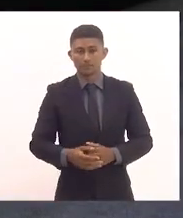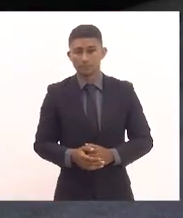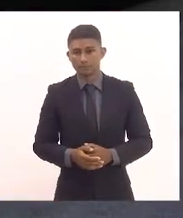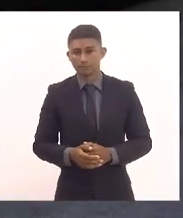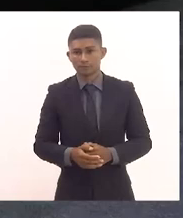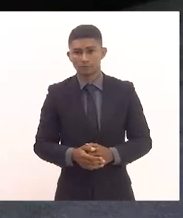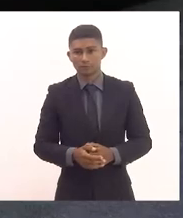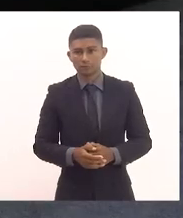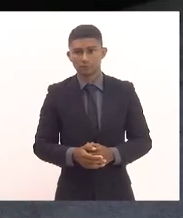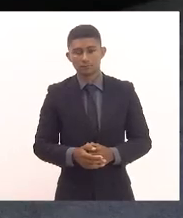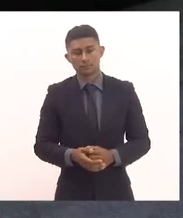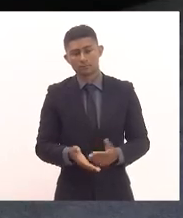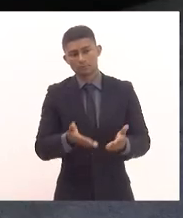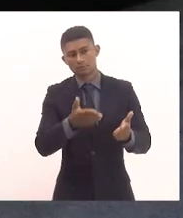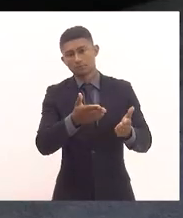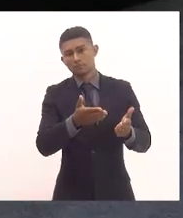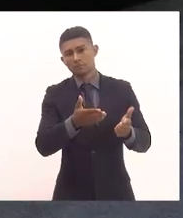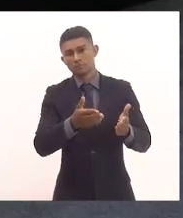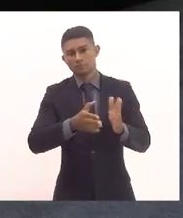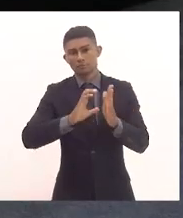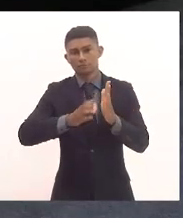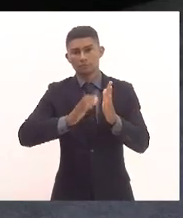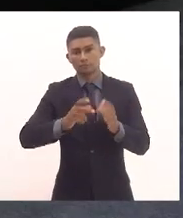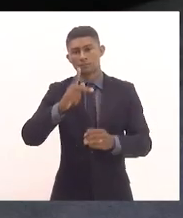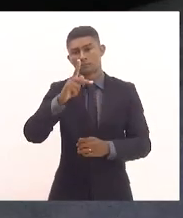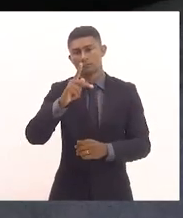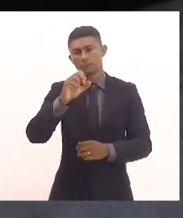a liderança do PSOL